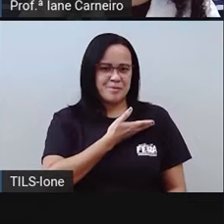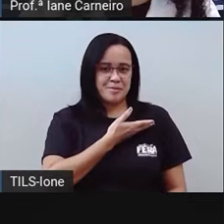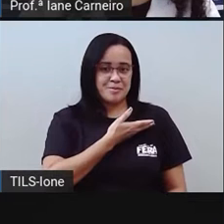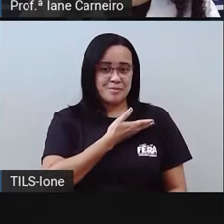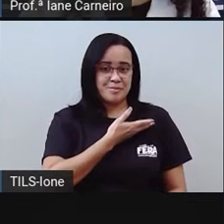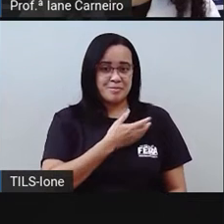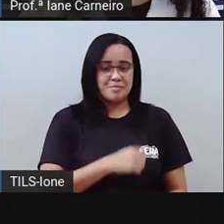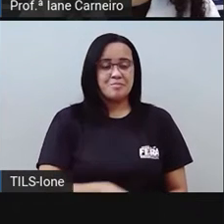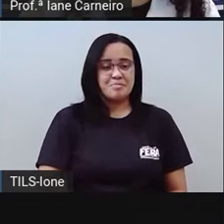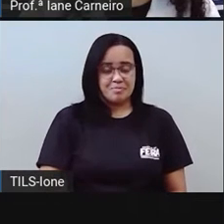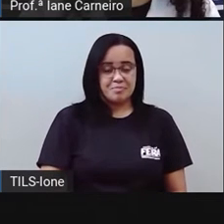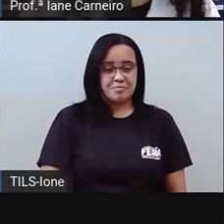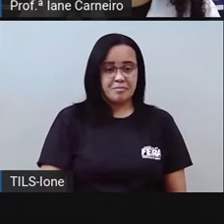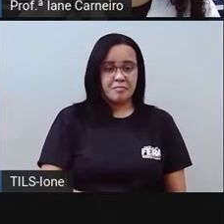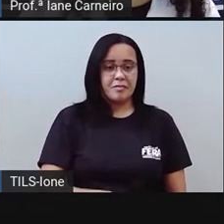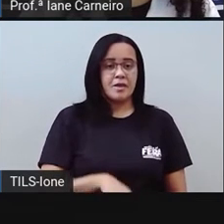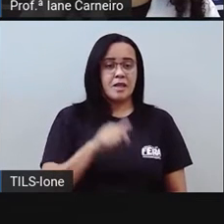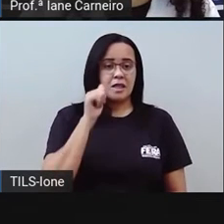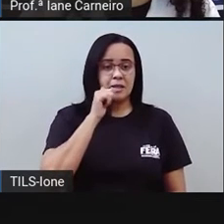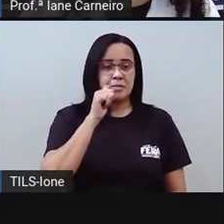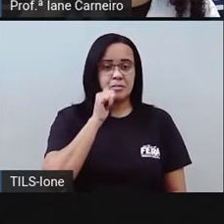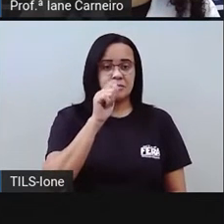de Kátia Canton.